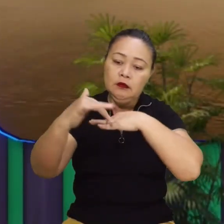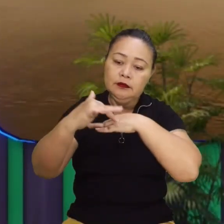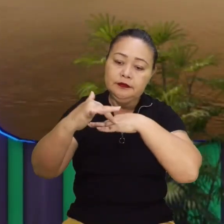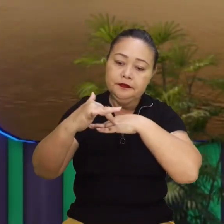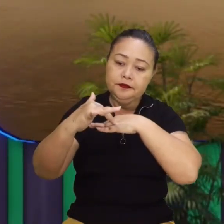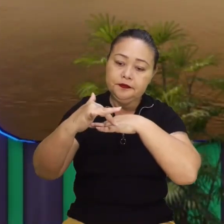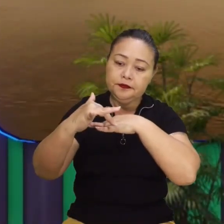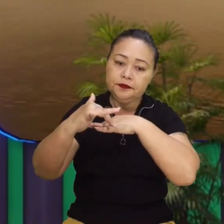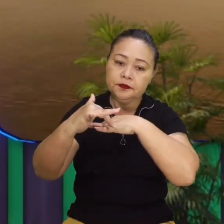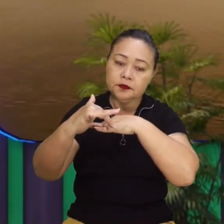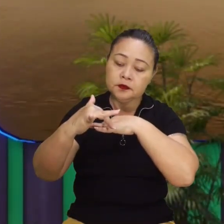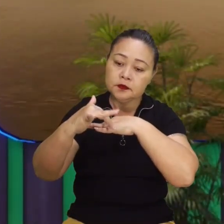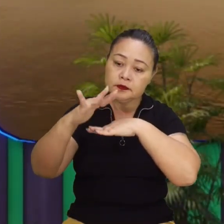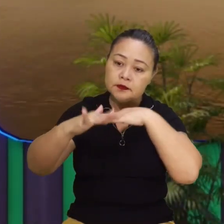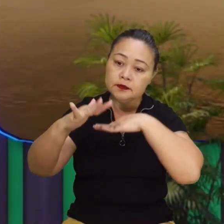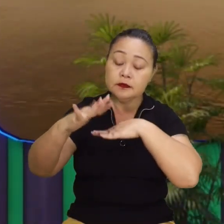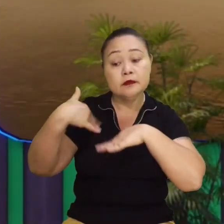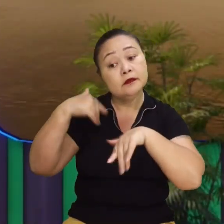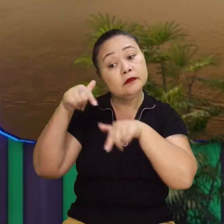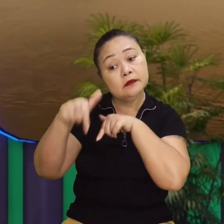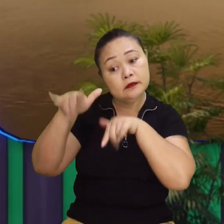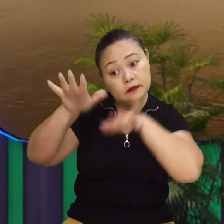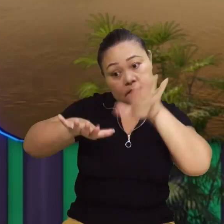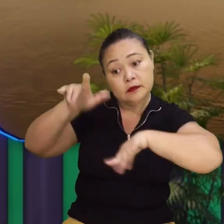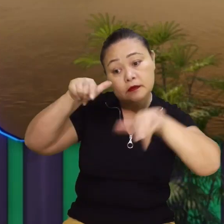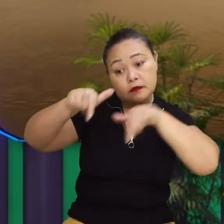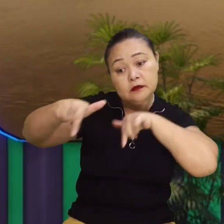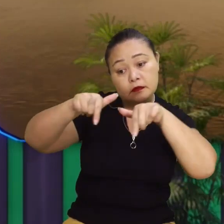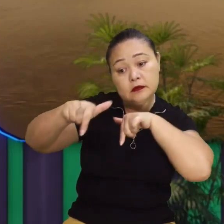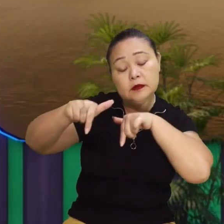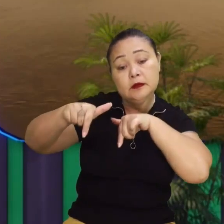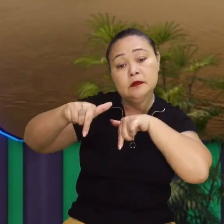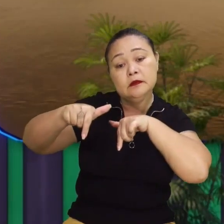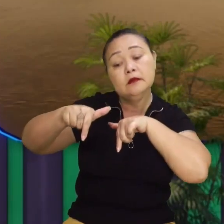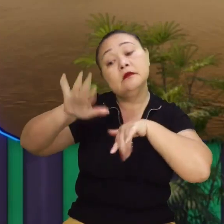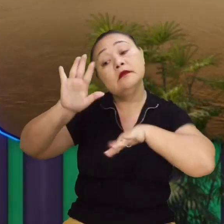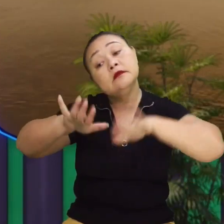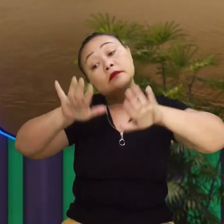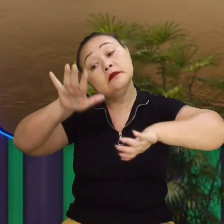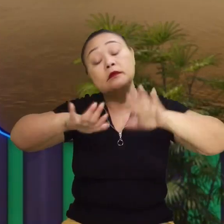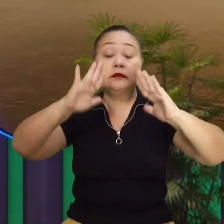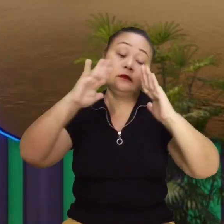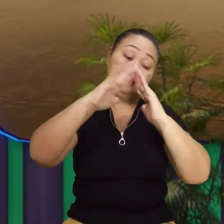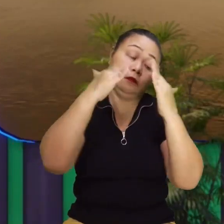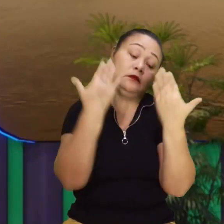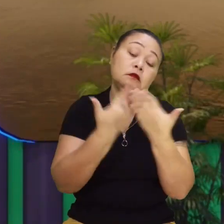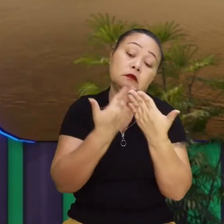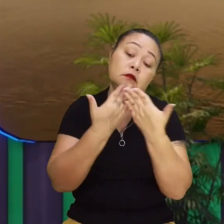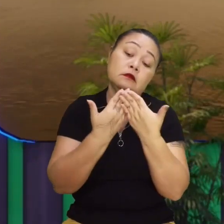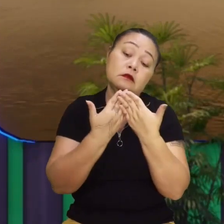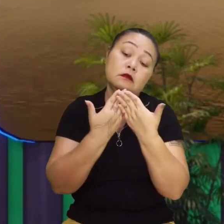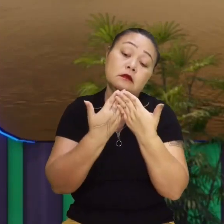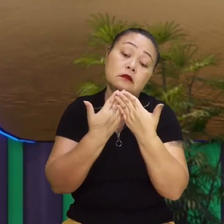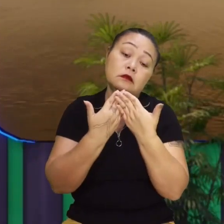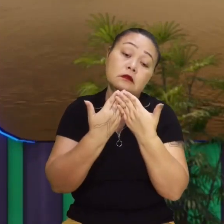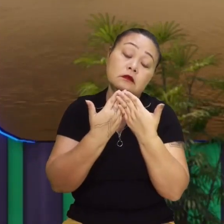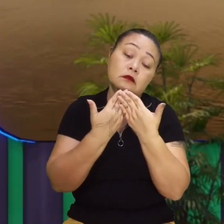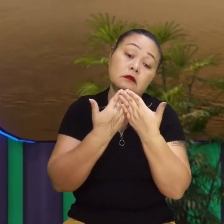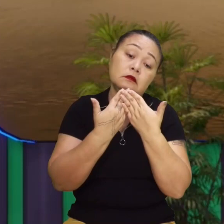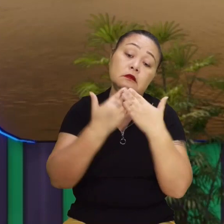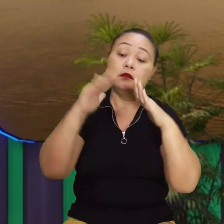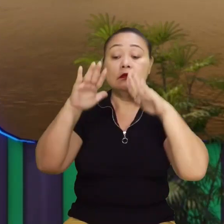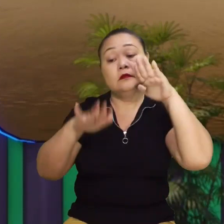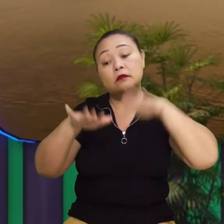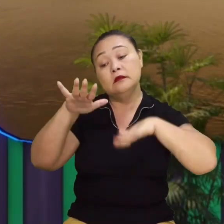aí depois que ele as vezes vai trabalhar às vezes vai para escola e às vezes